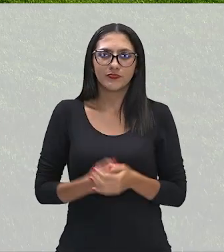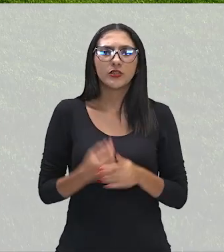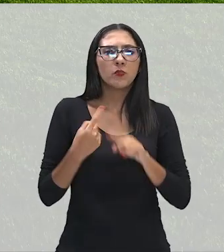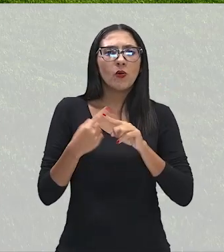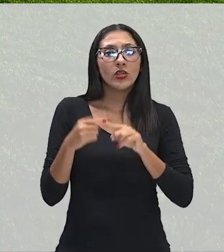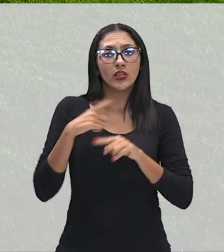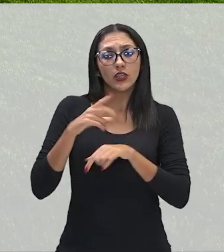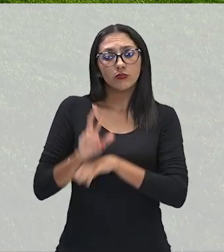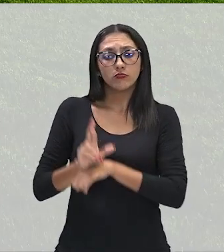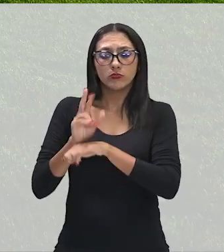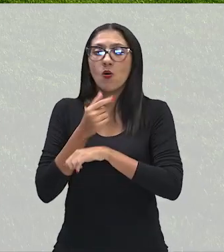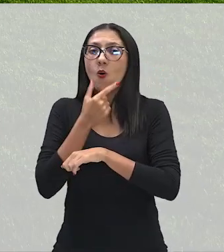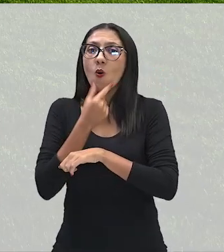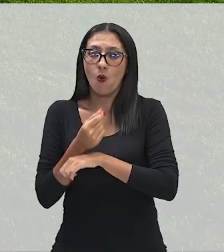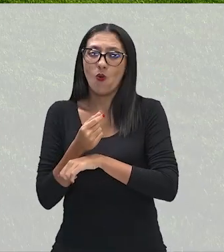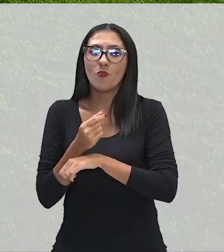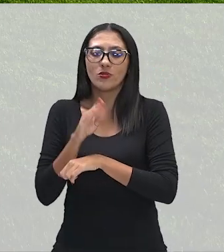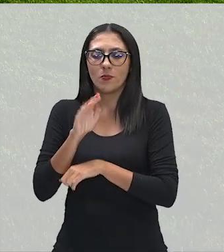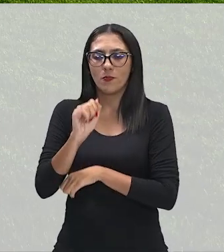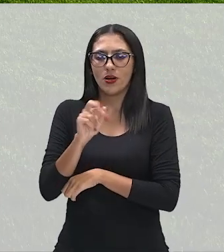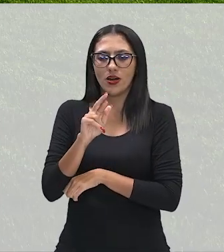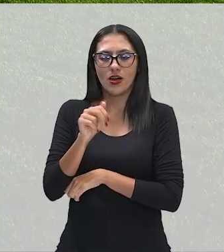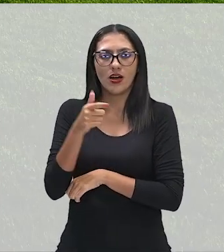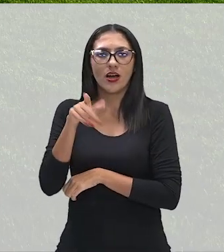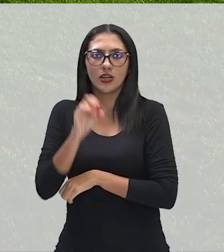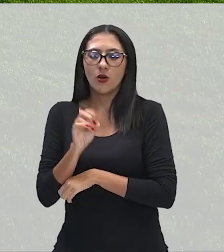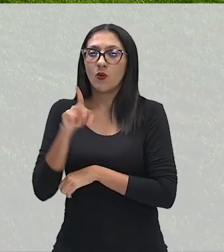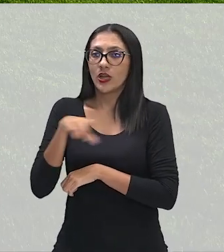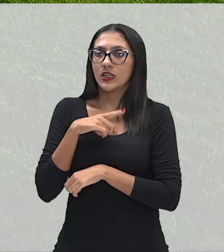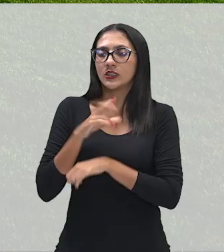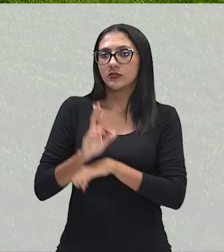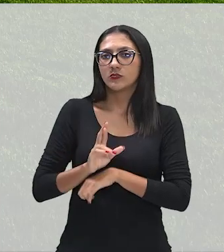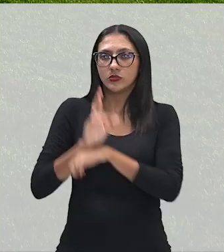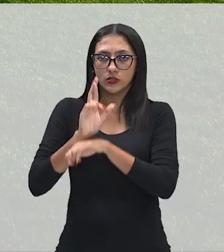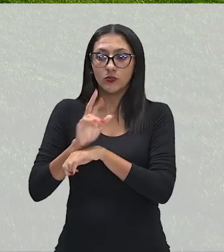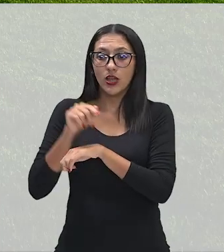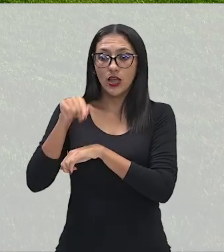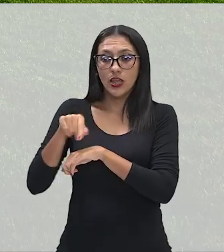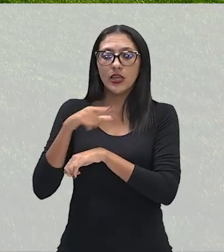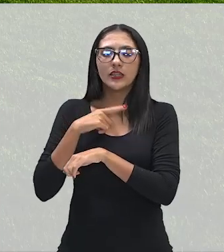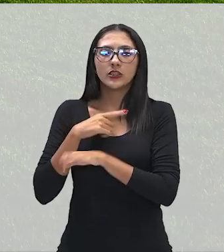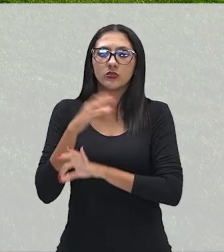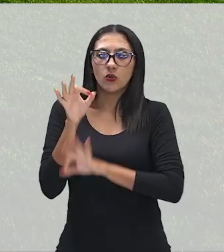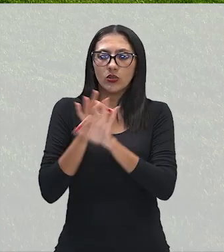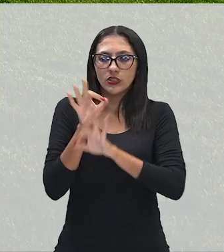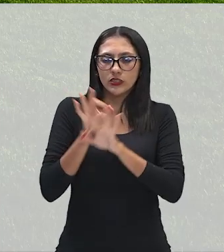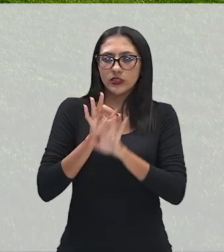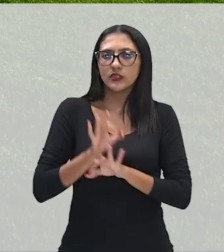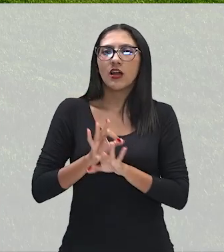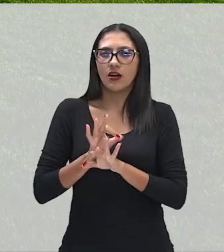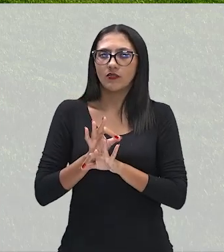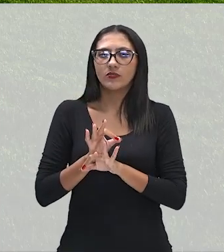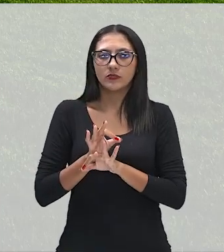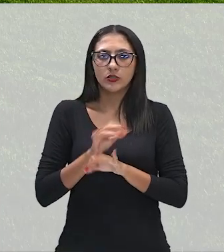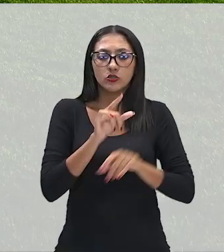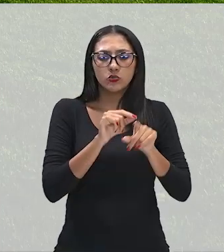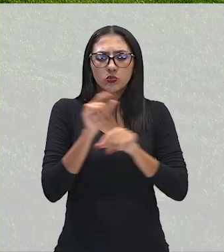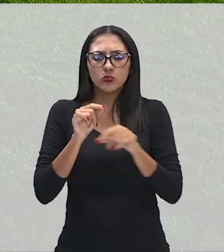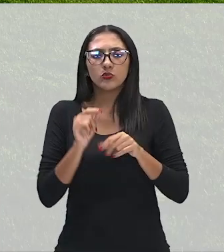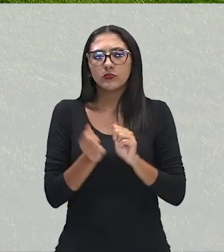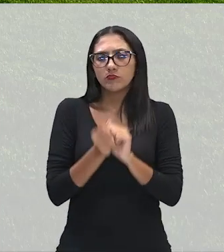Coubertin, que fazia parte ali do Comitê Olímpico. E mais para frente, né, ele passou